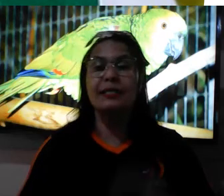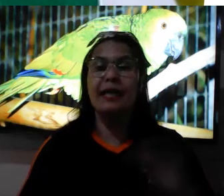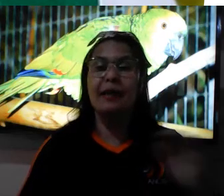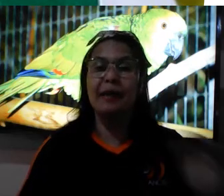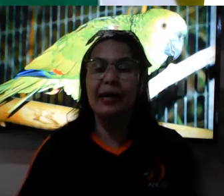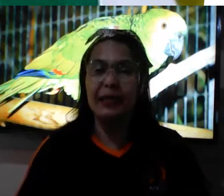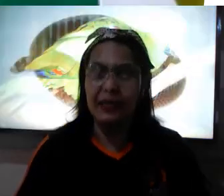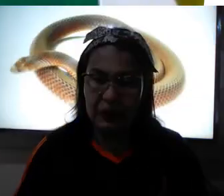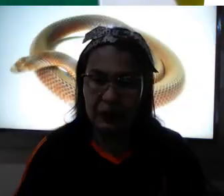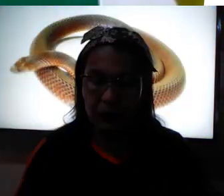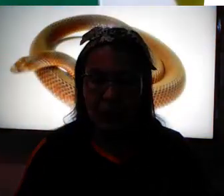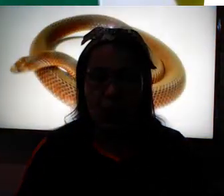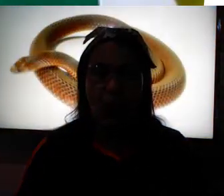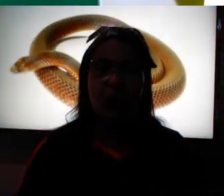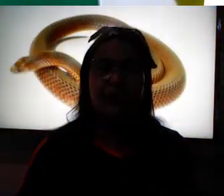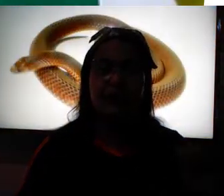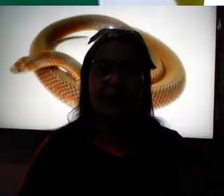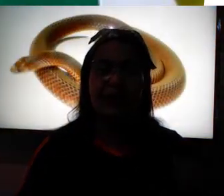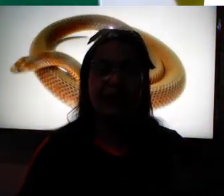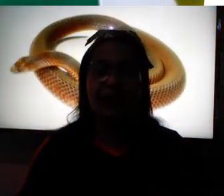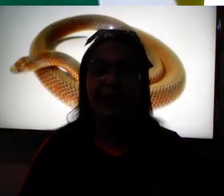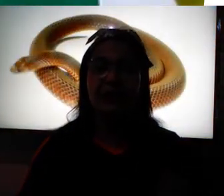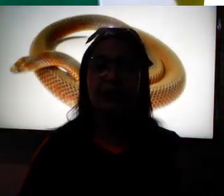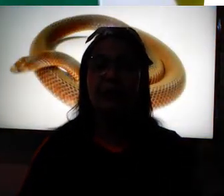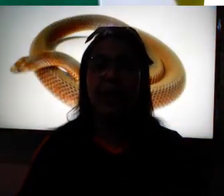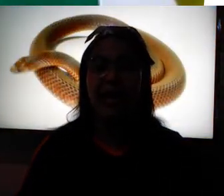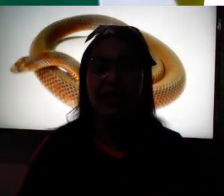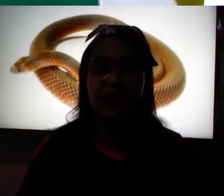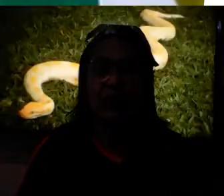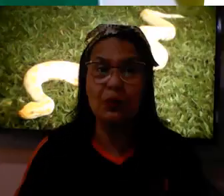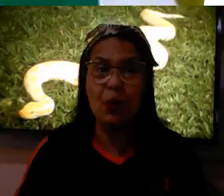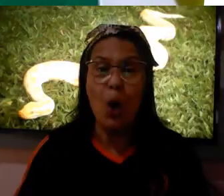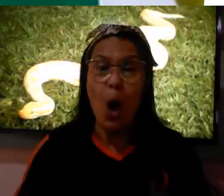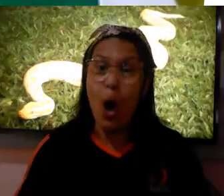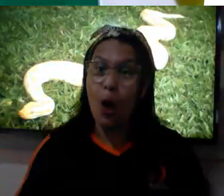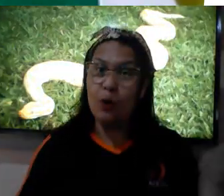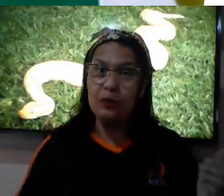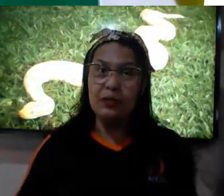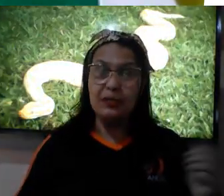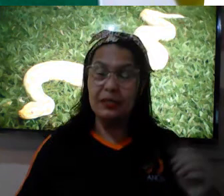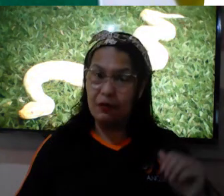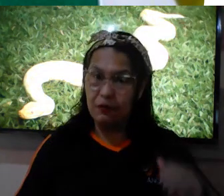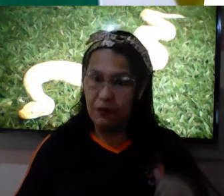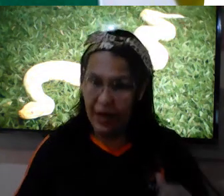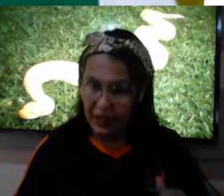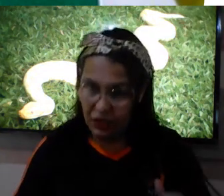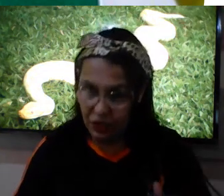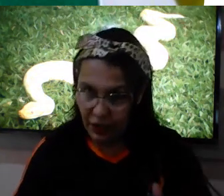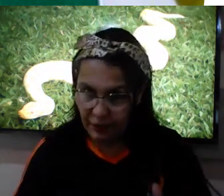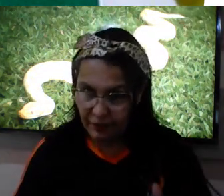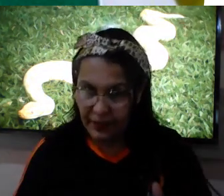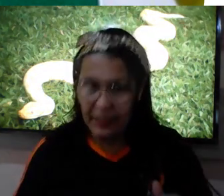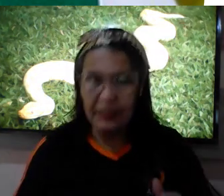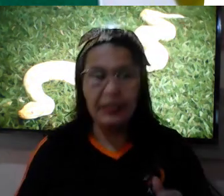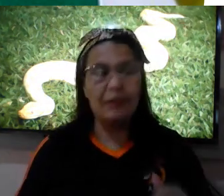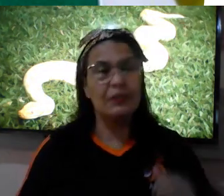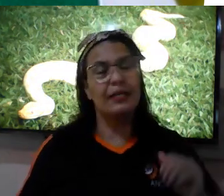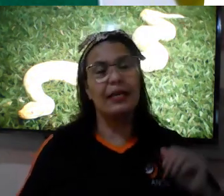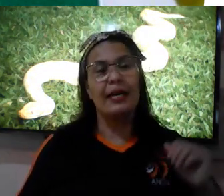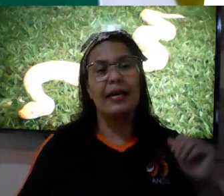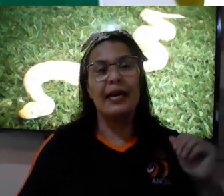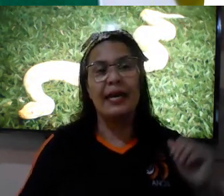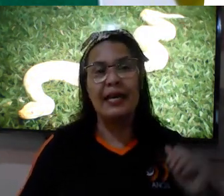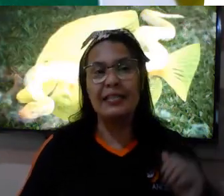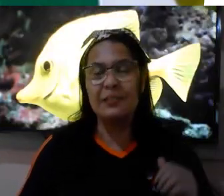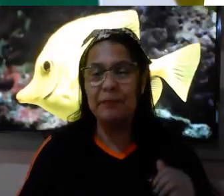ou se é marinho, ou se o animal é doméstico ou selvagem. Temos